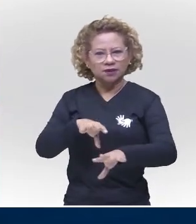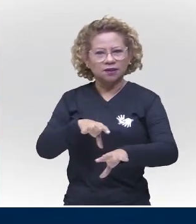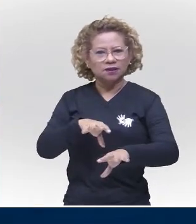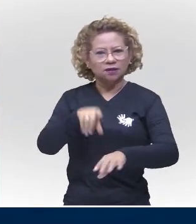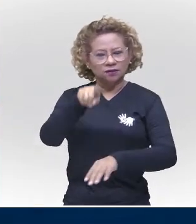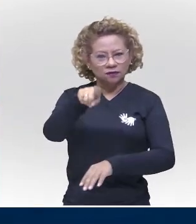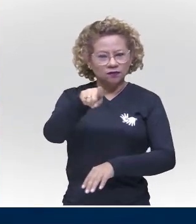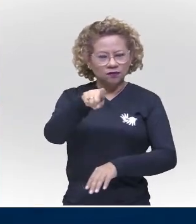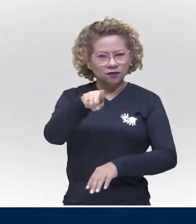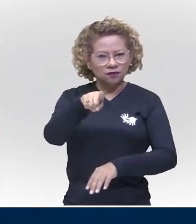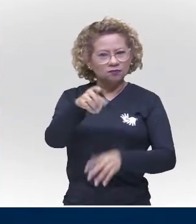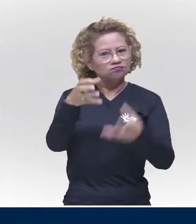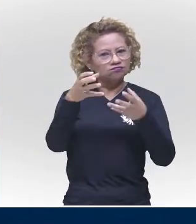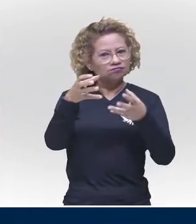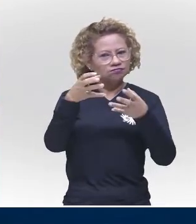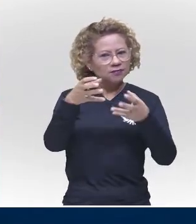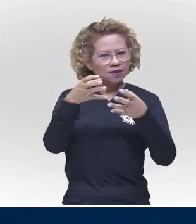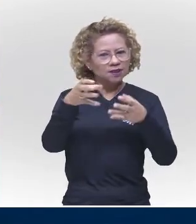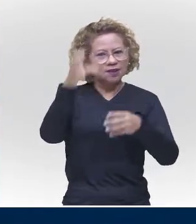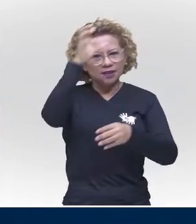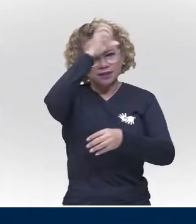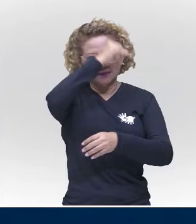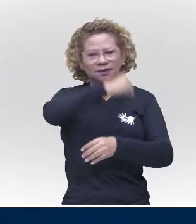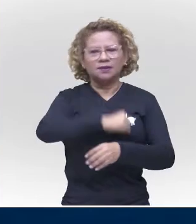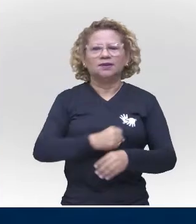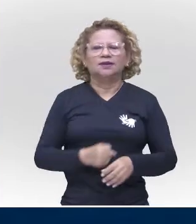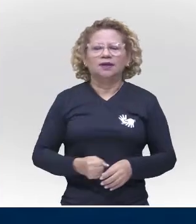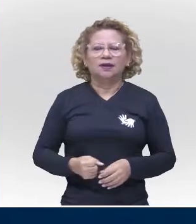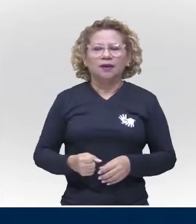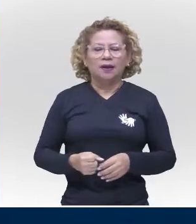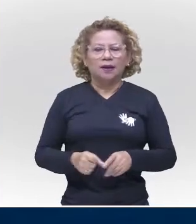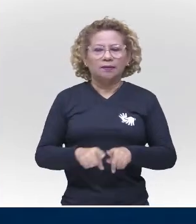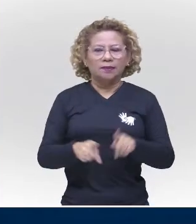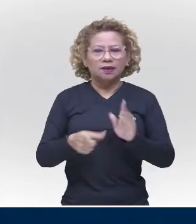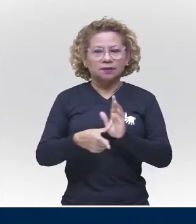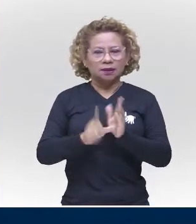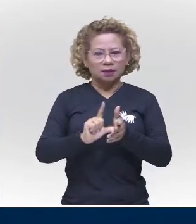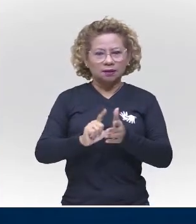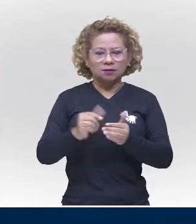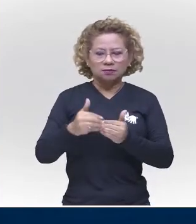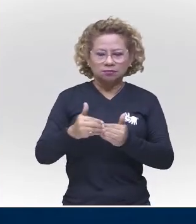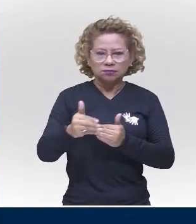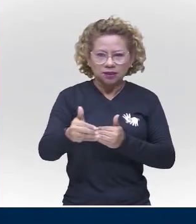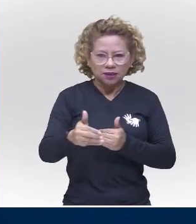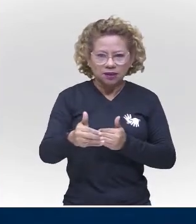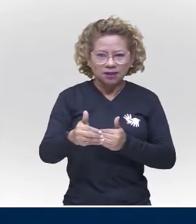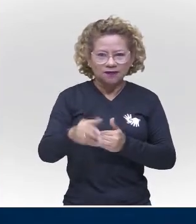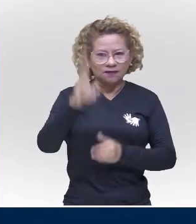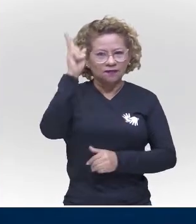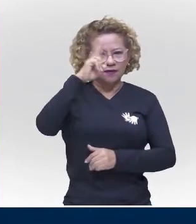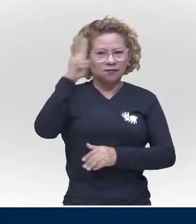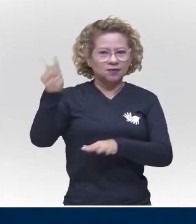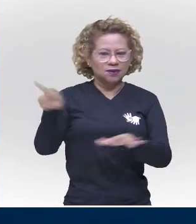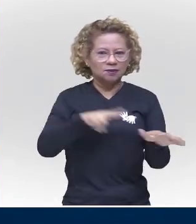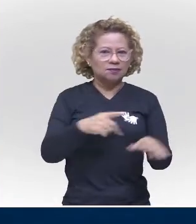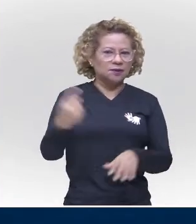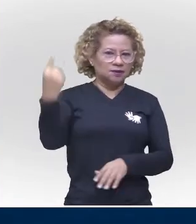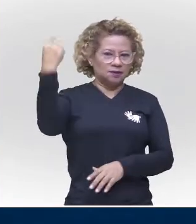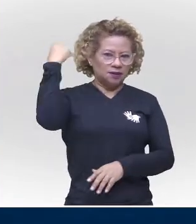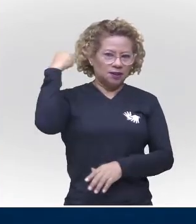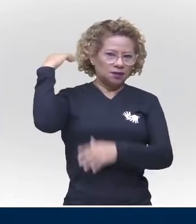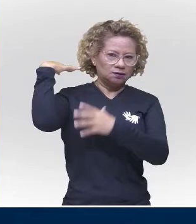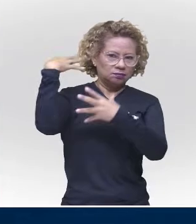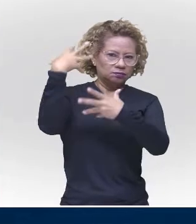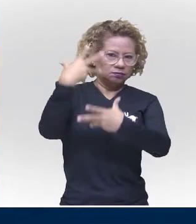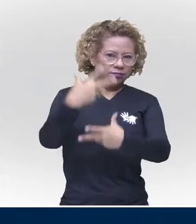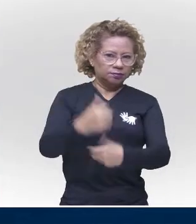tão ansiosos quanto eu. Mas antes de a gente iniciar falando sobre jogos, vamos relembrar o que nós estudamos na unidade